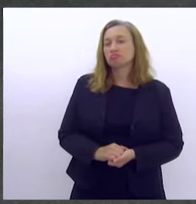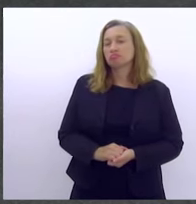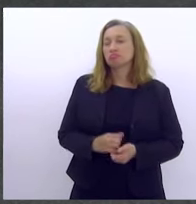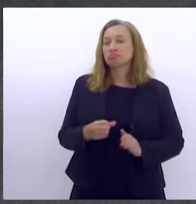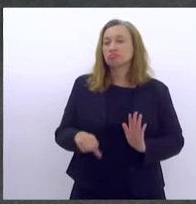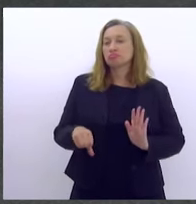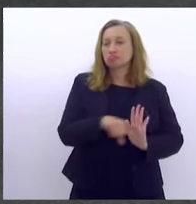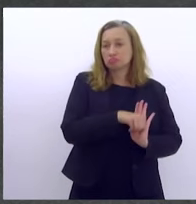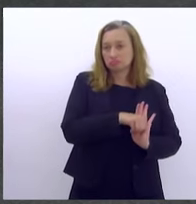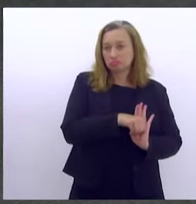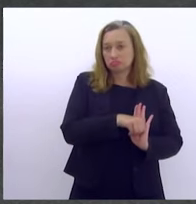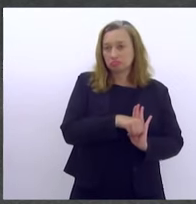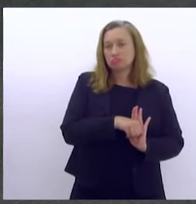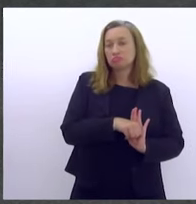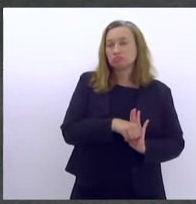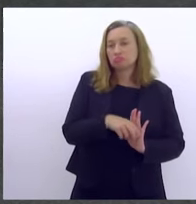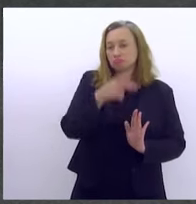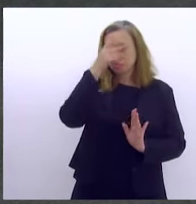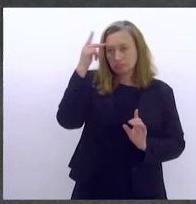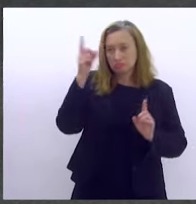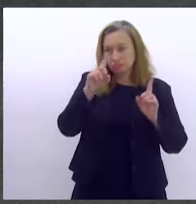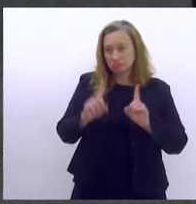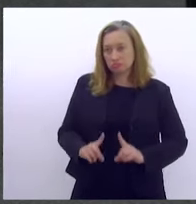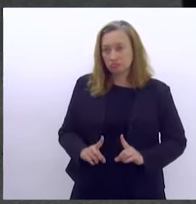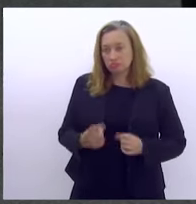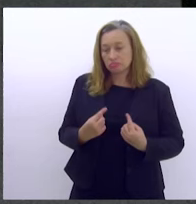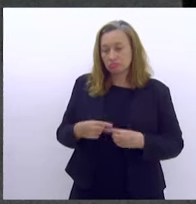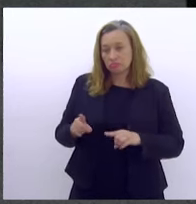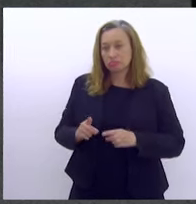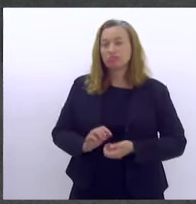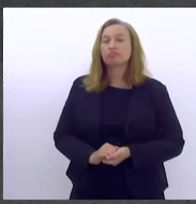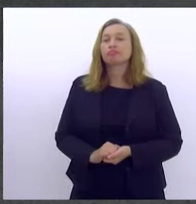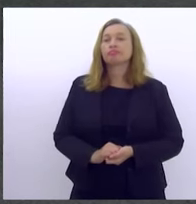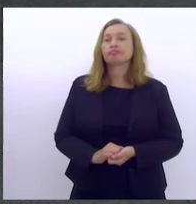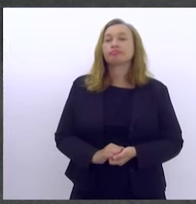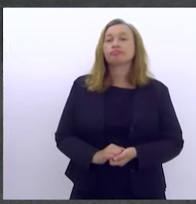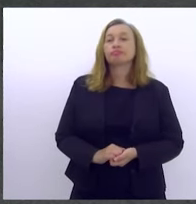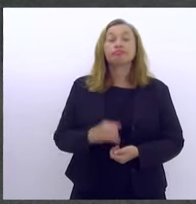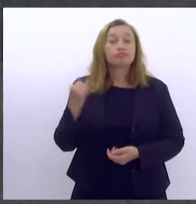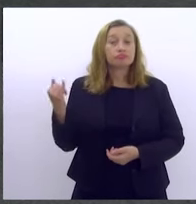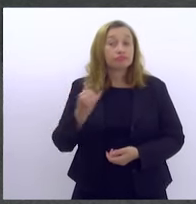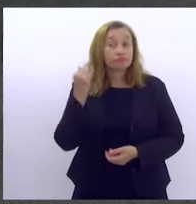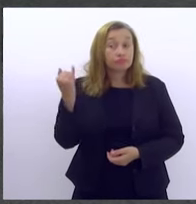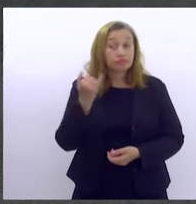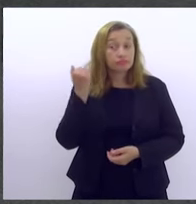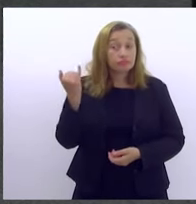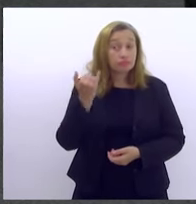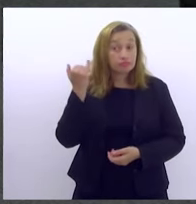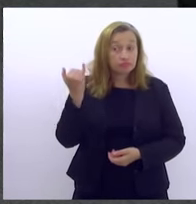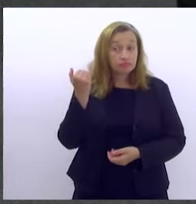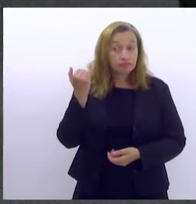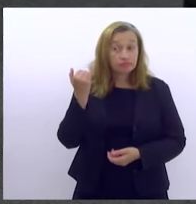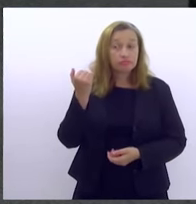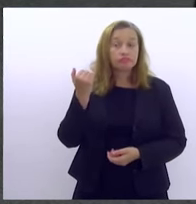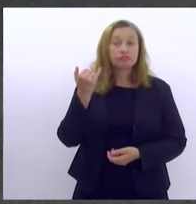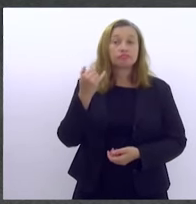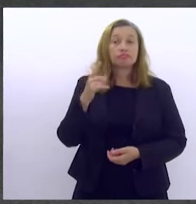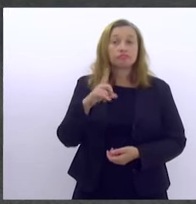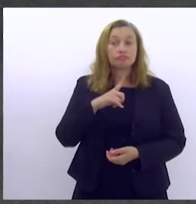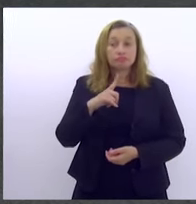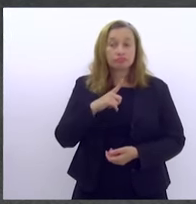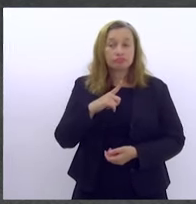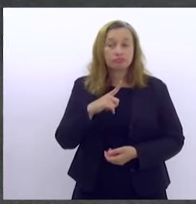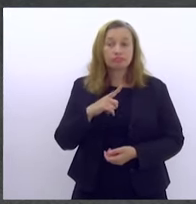crimes das pessoas com deficiência. É importante que a gente tenha